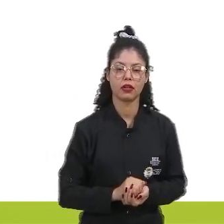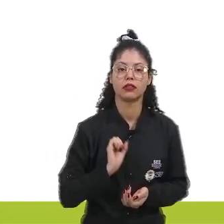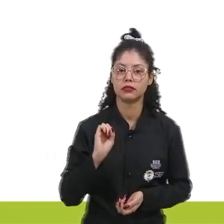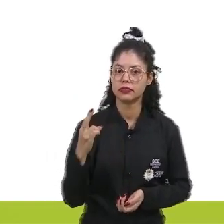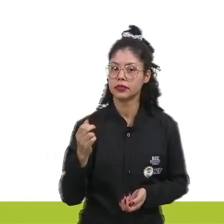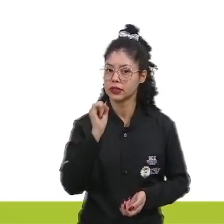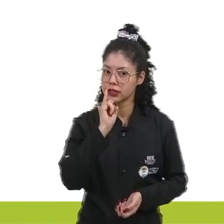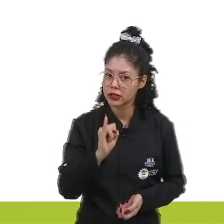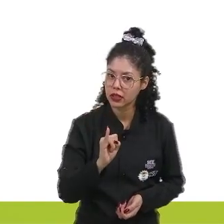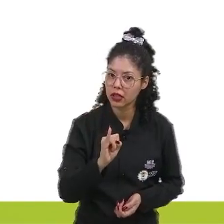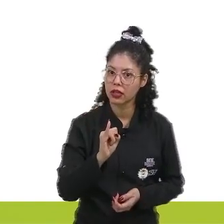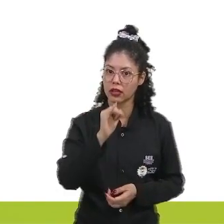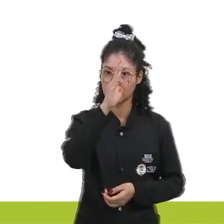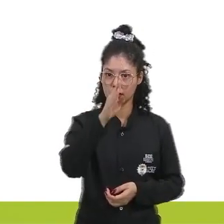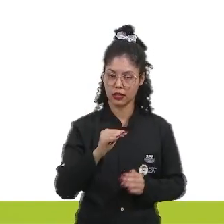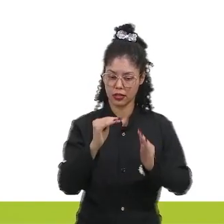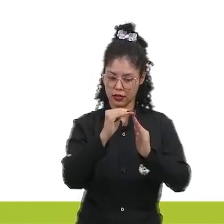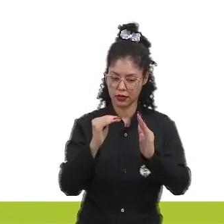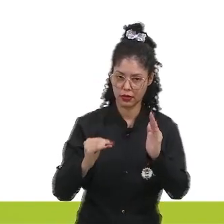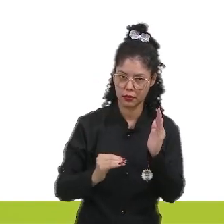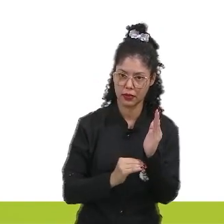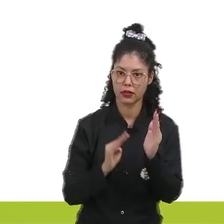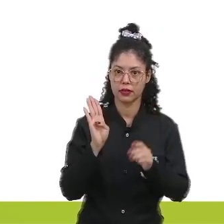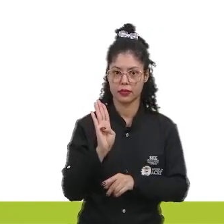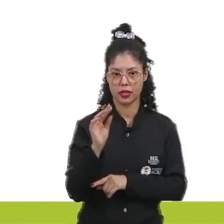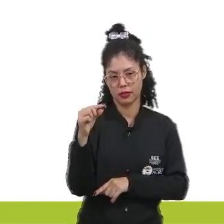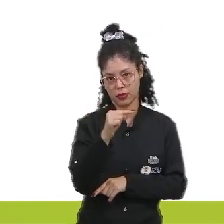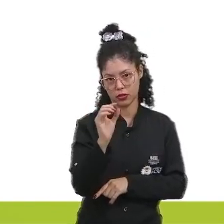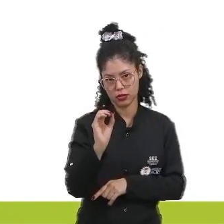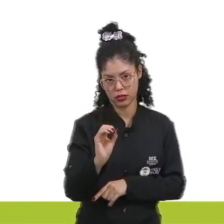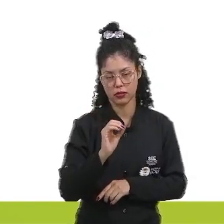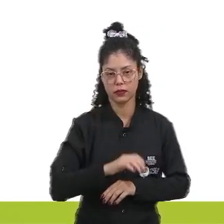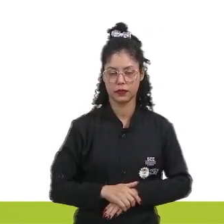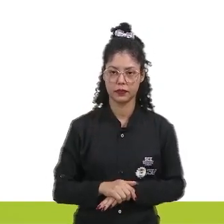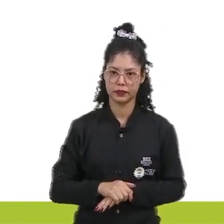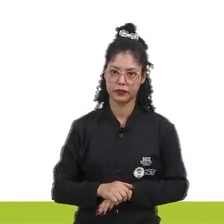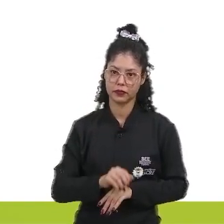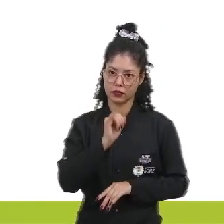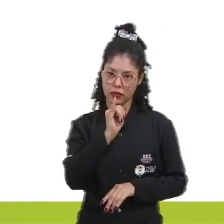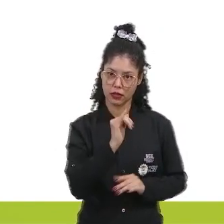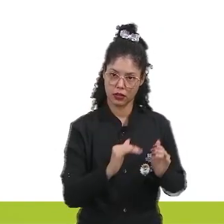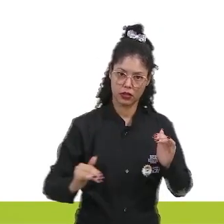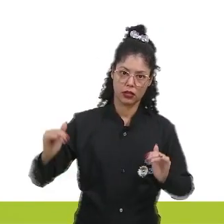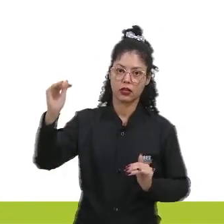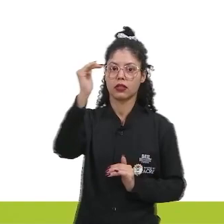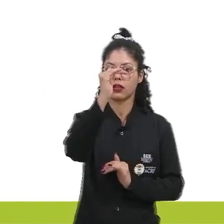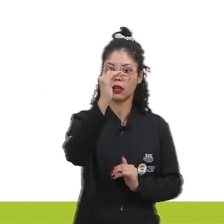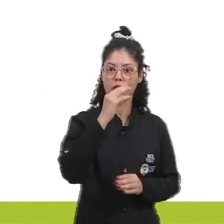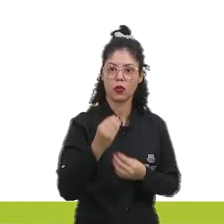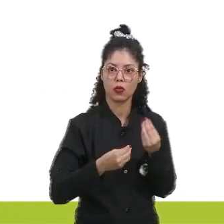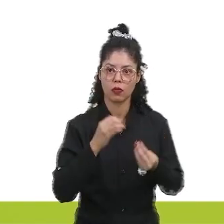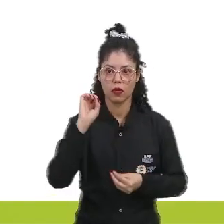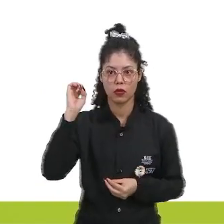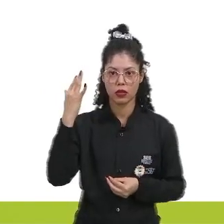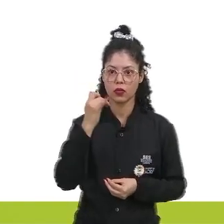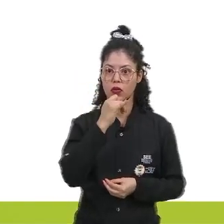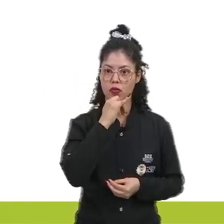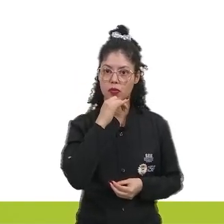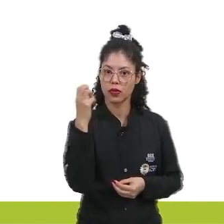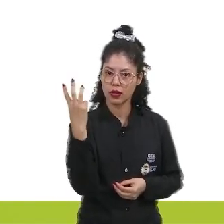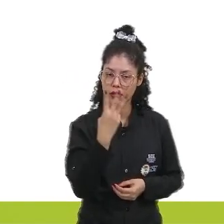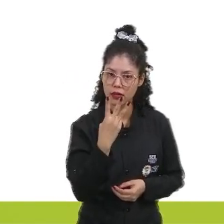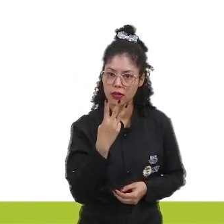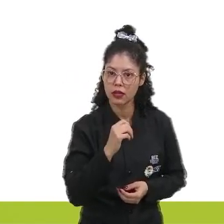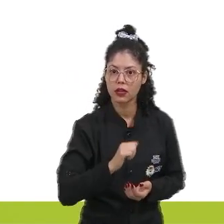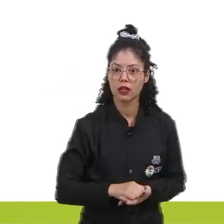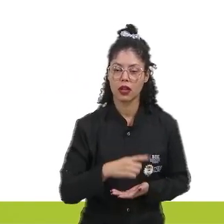gente, se eu tocar na parte de baixo, já sei que B vai ser menor que zero. Se ela toca na parte de cima, como é o caso aqui do exemplo 3, ó,